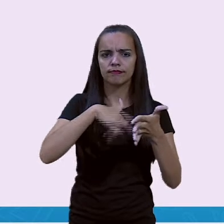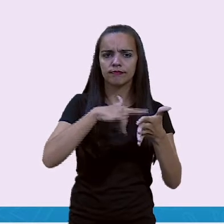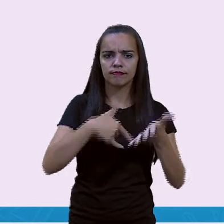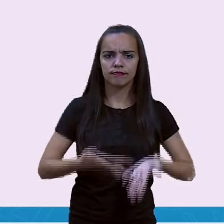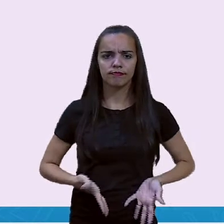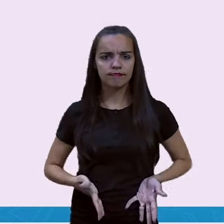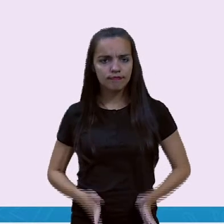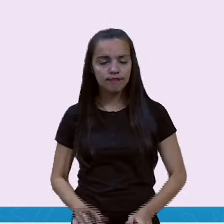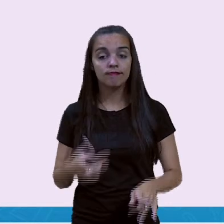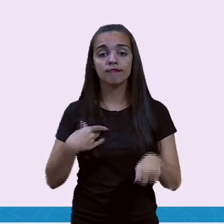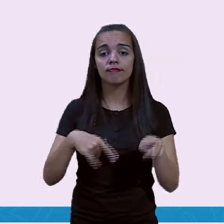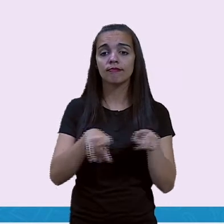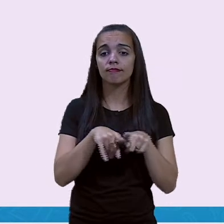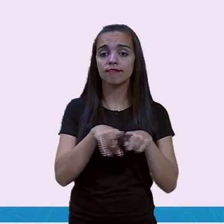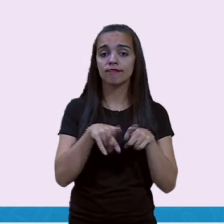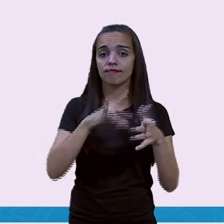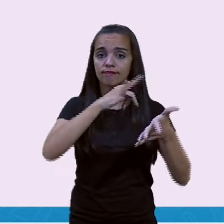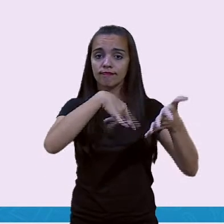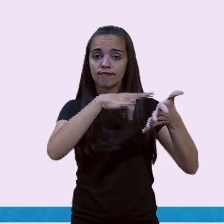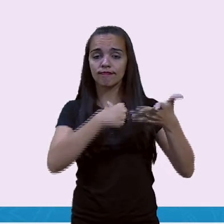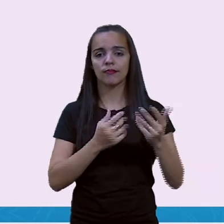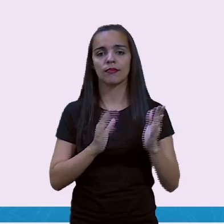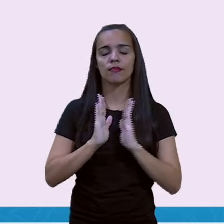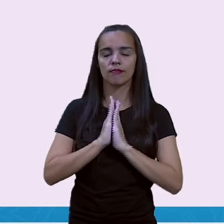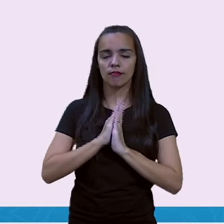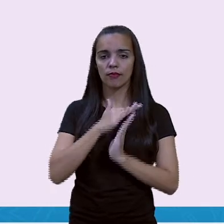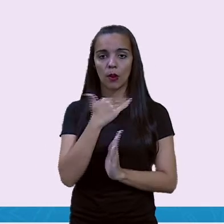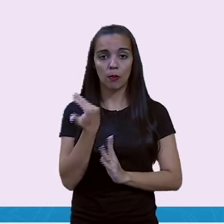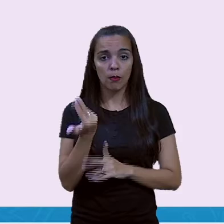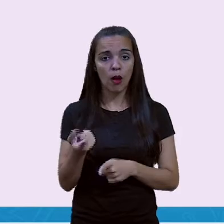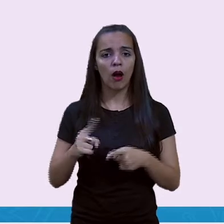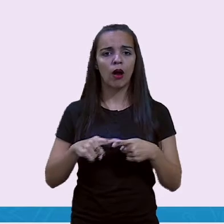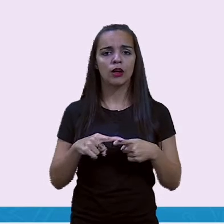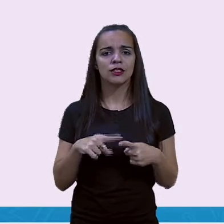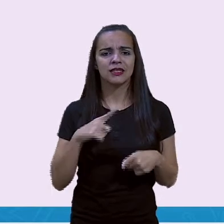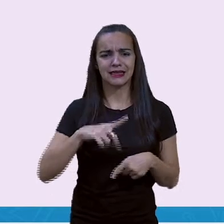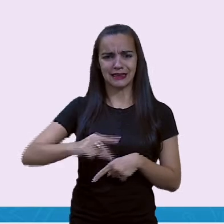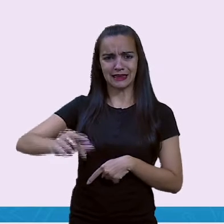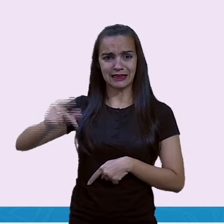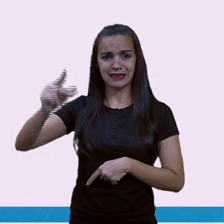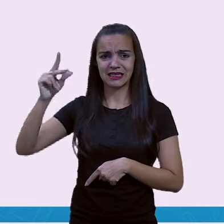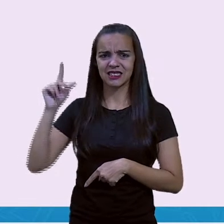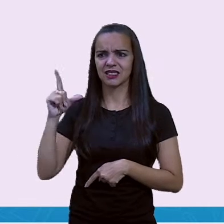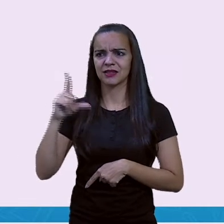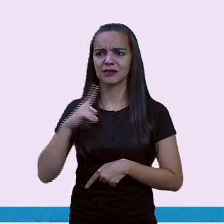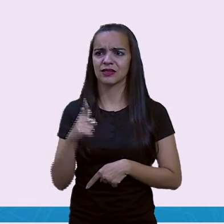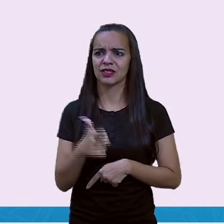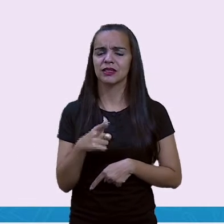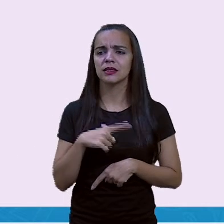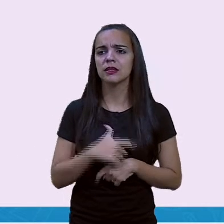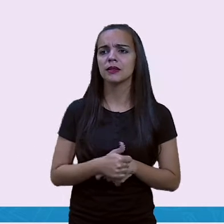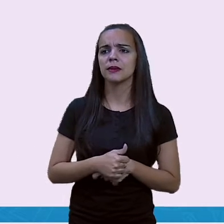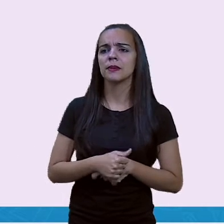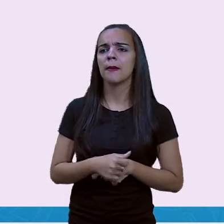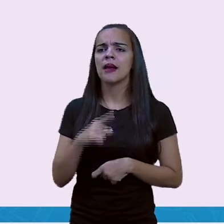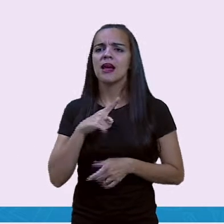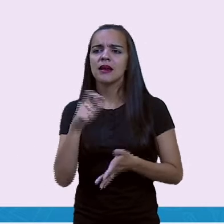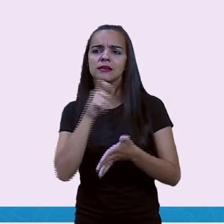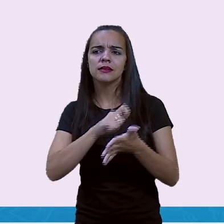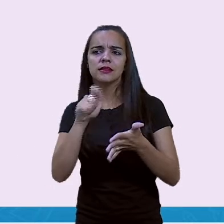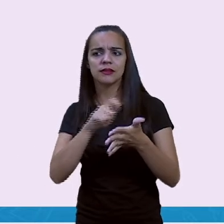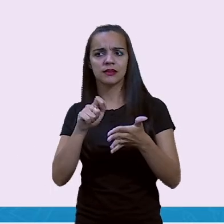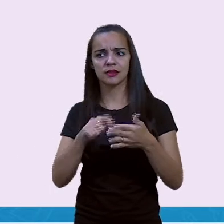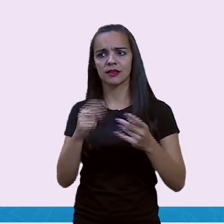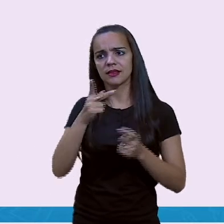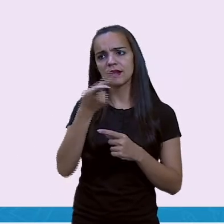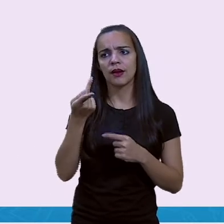de óbito e etc. Então, antigamente, o que eles tinham de escrito, ali